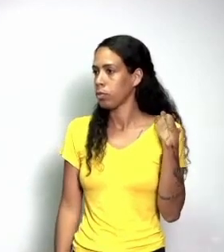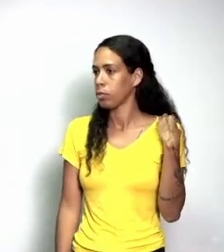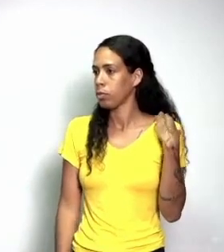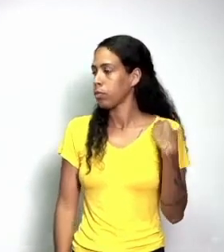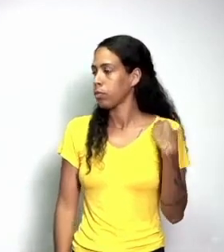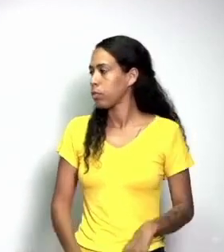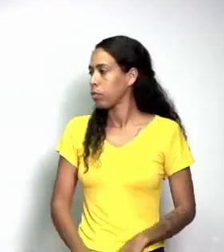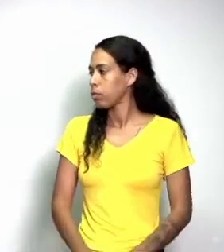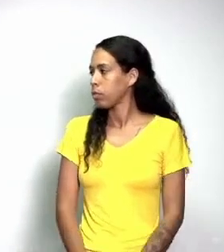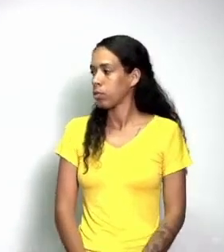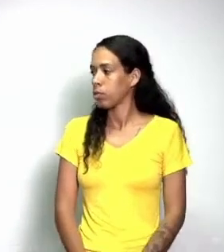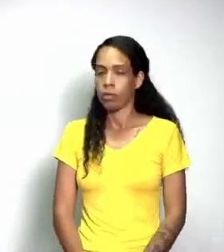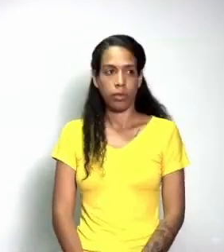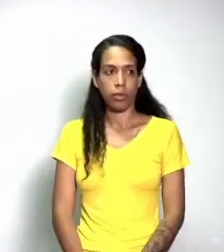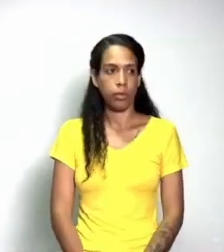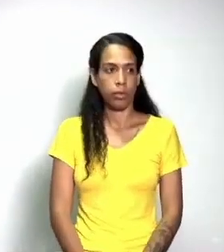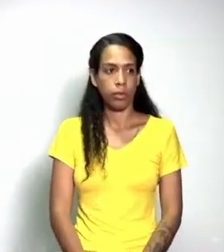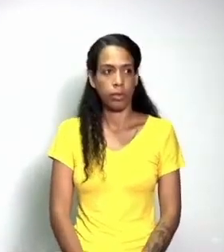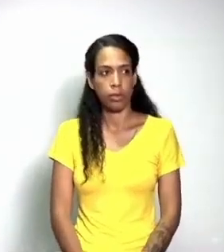Tranquilo.